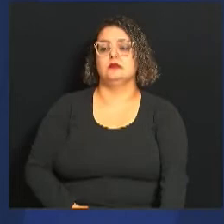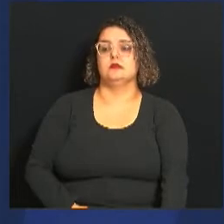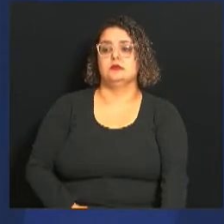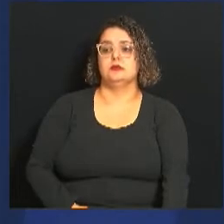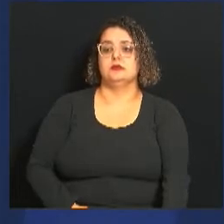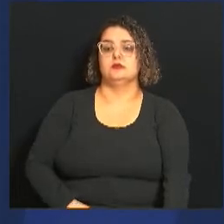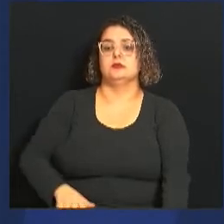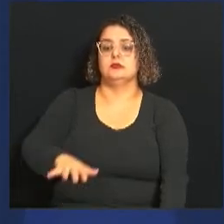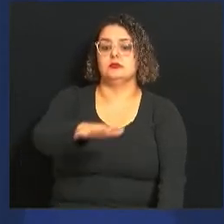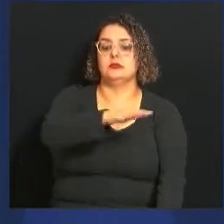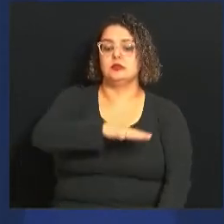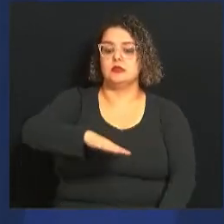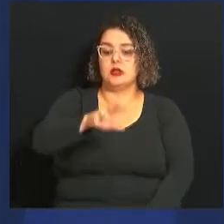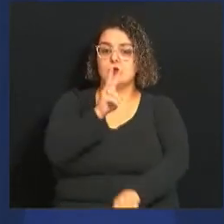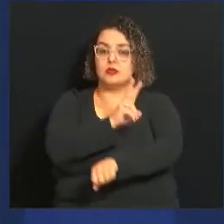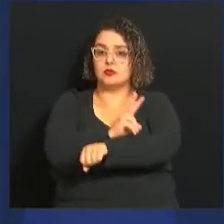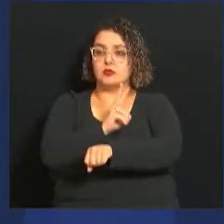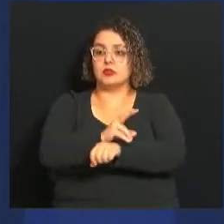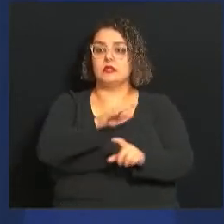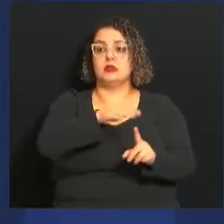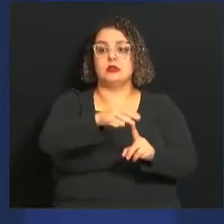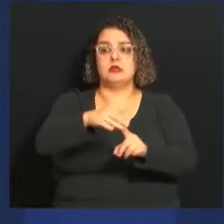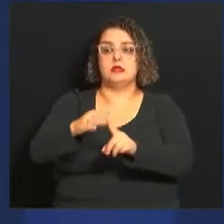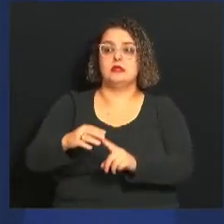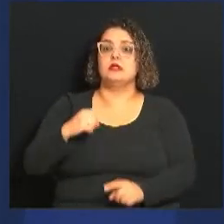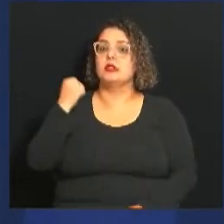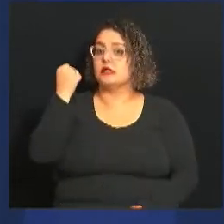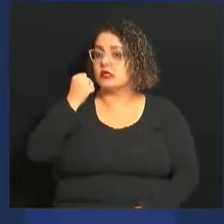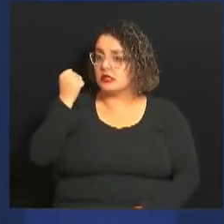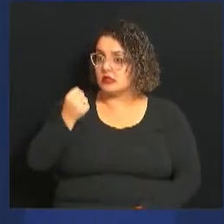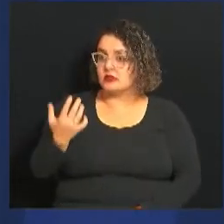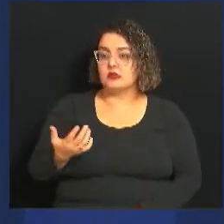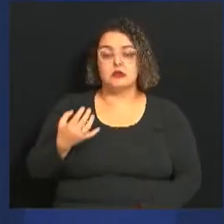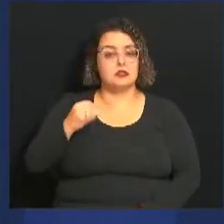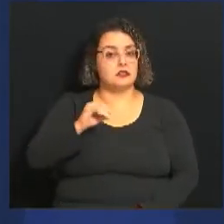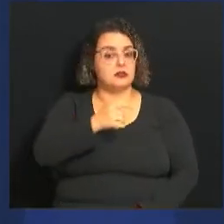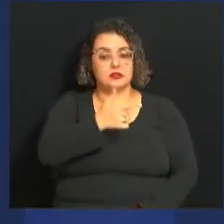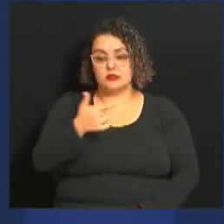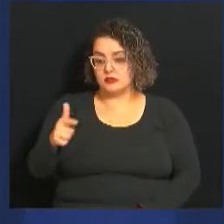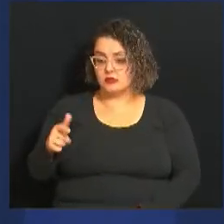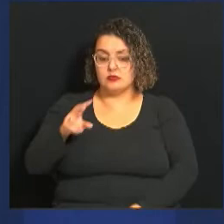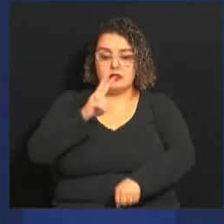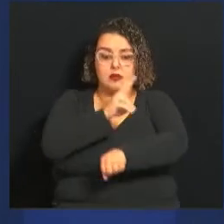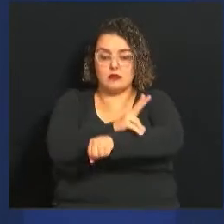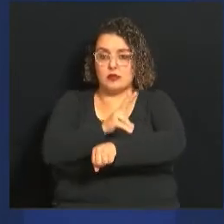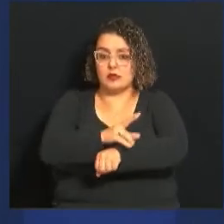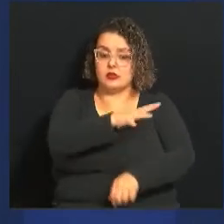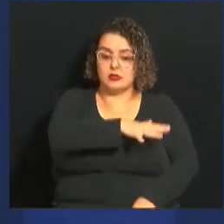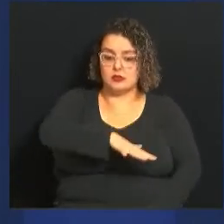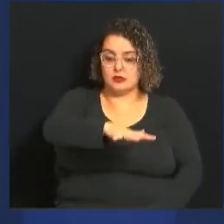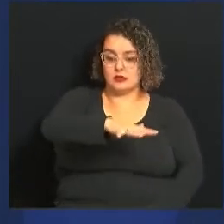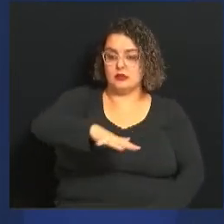de proteção ambiental, que é muito sério, gente, se a gente não proteger essas áreas, né, que são as áreas de APA, a